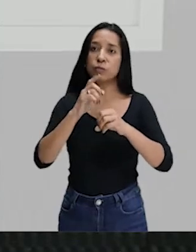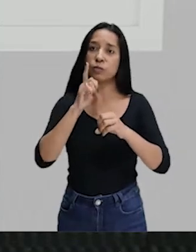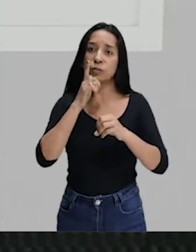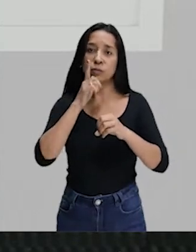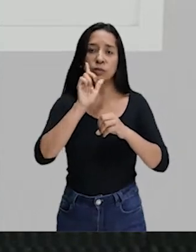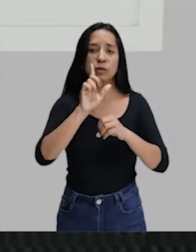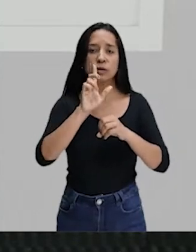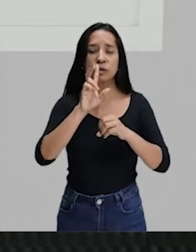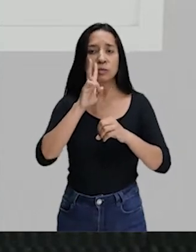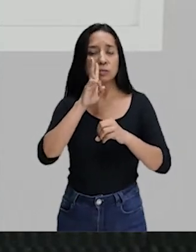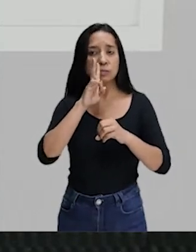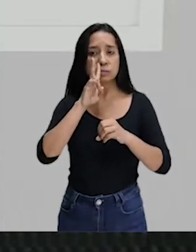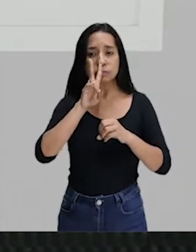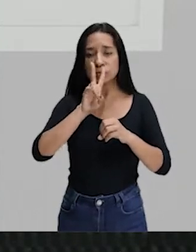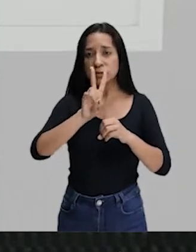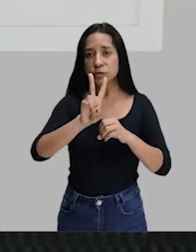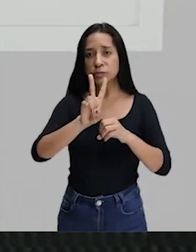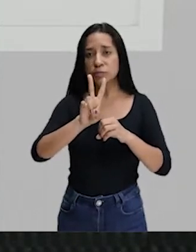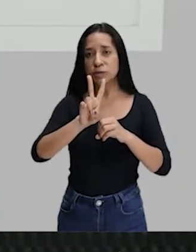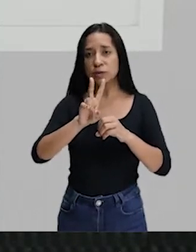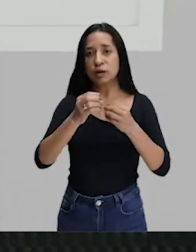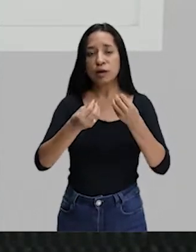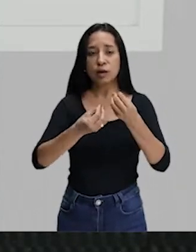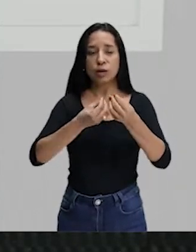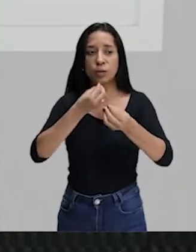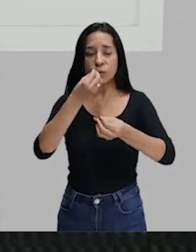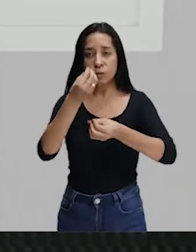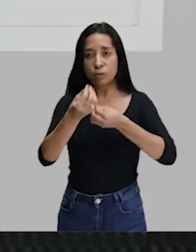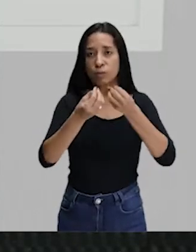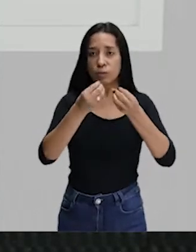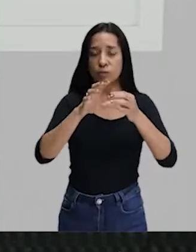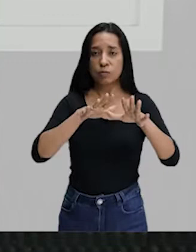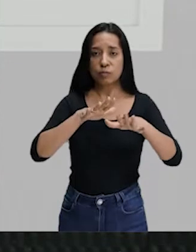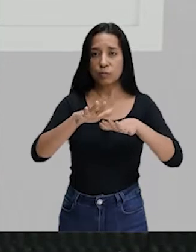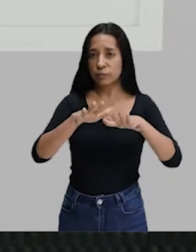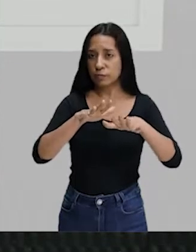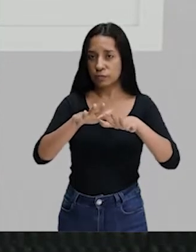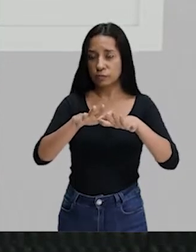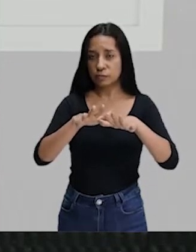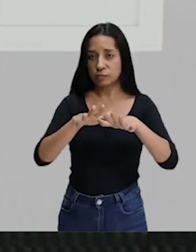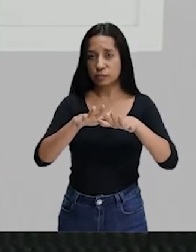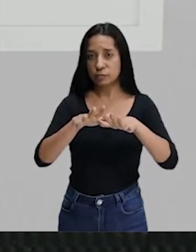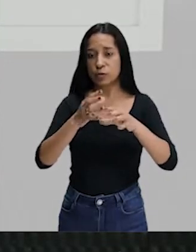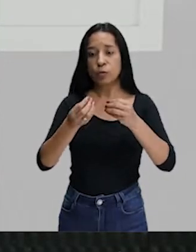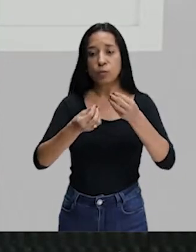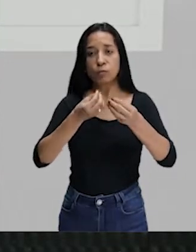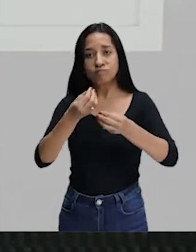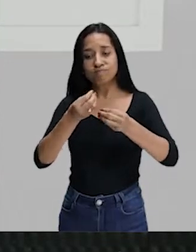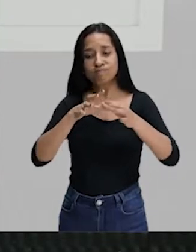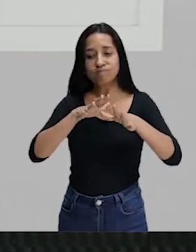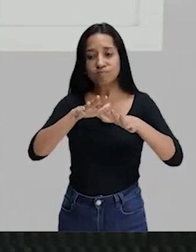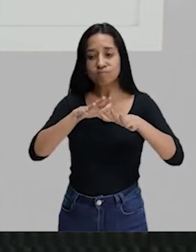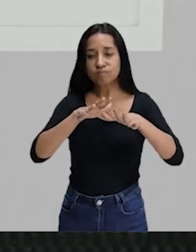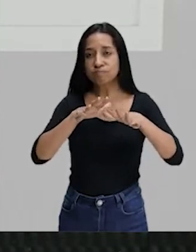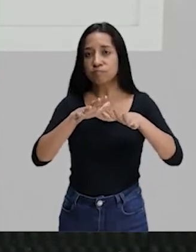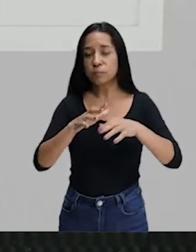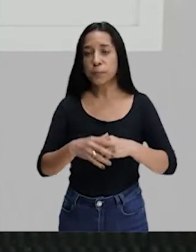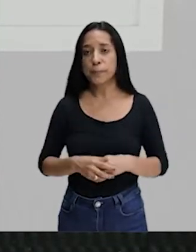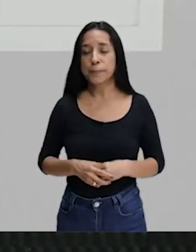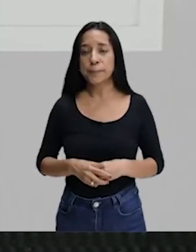conseguimos perceber é a consequência desse movimento, tá certo? Dessa vibração, dessa tal